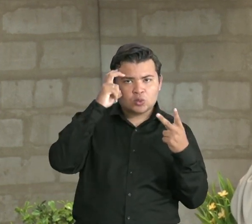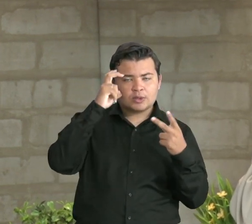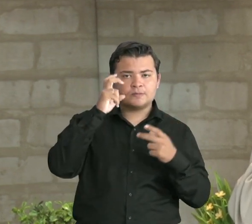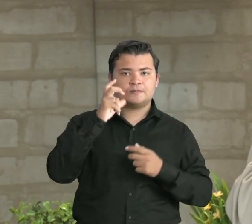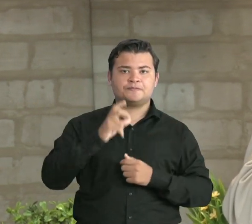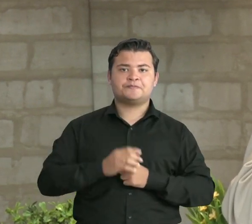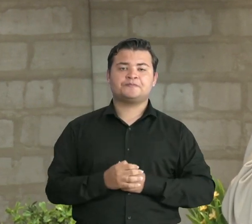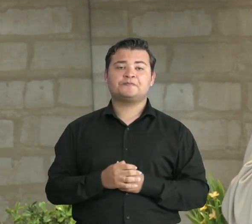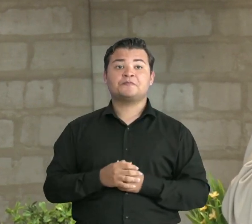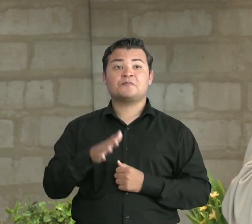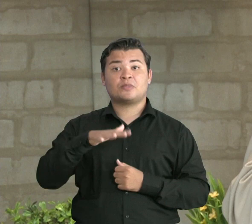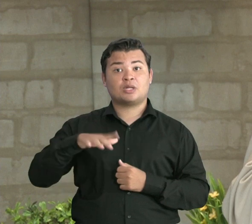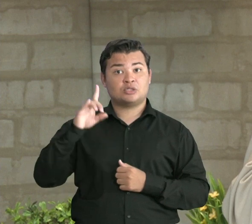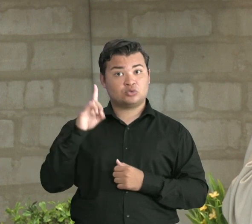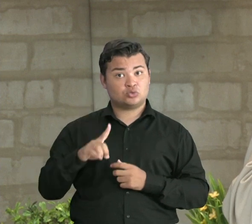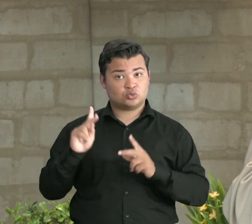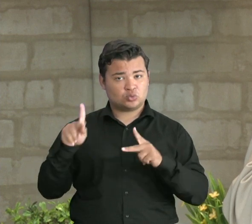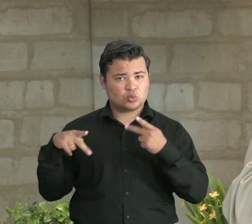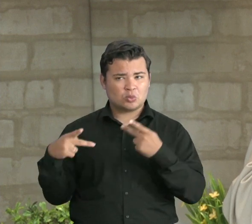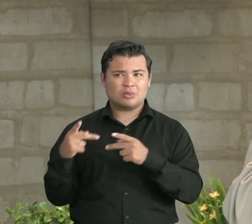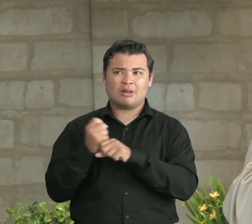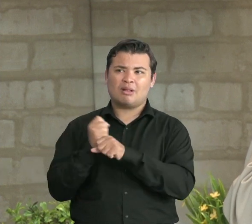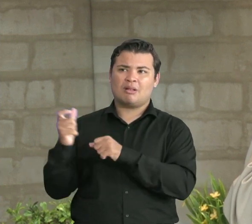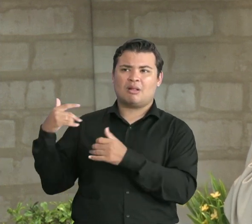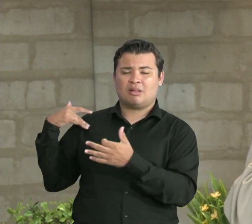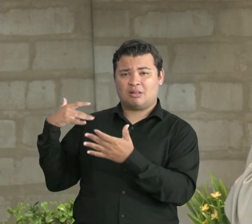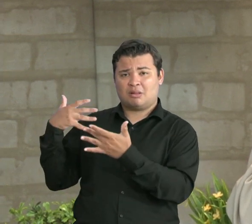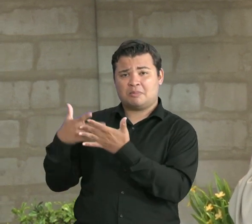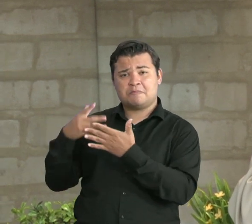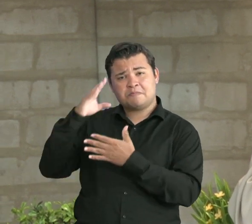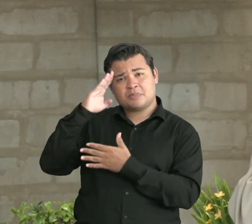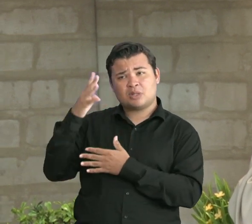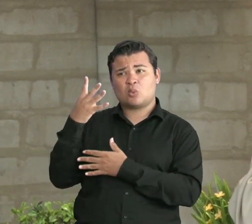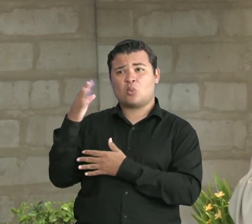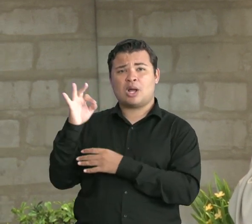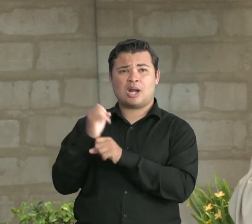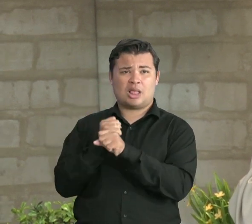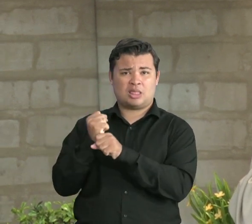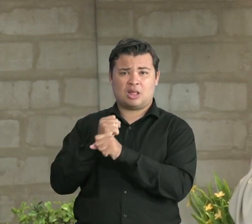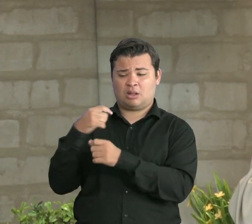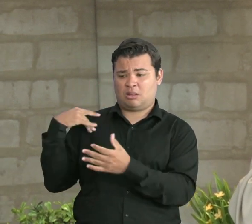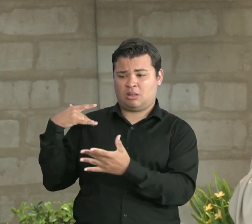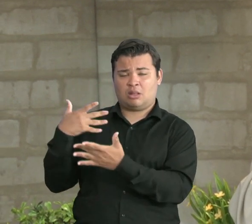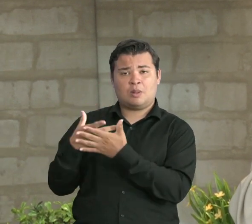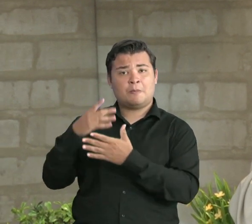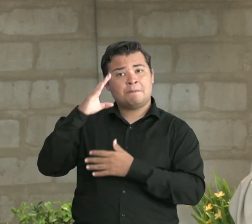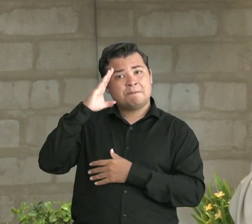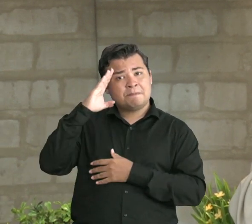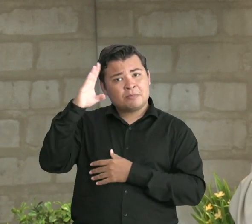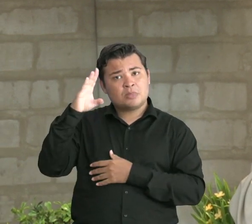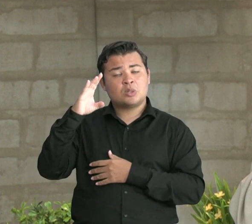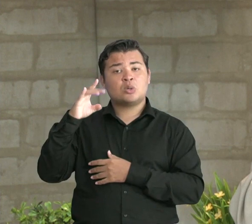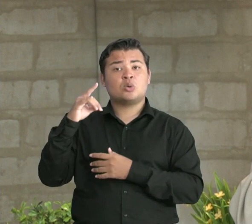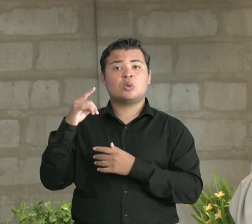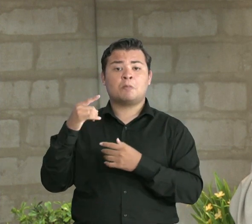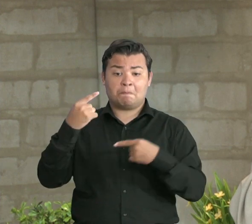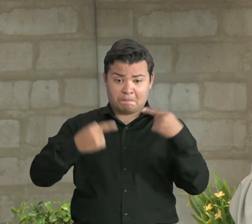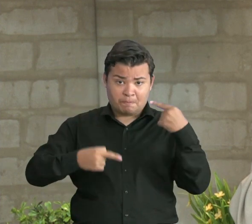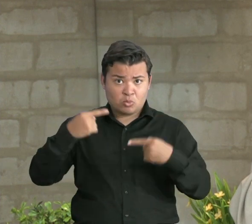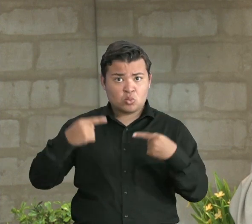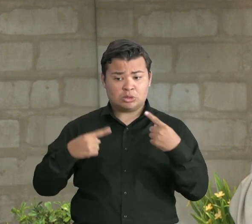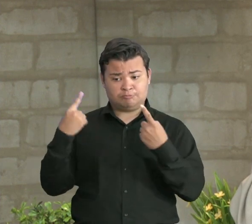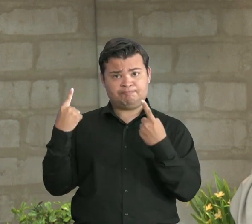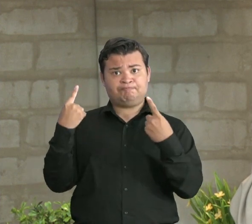Praticamente, falar de direitos humanos tem sido, nas últimas décadas, principalmente nos últimos 40 anos, o principal instrumento de oposição política, não